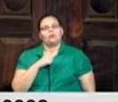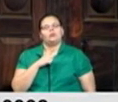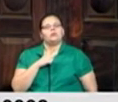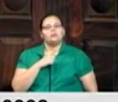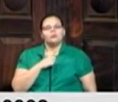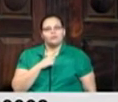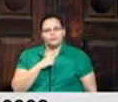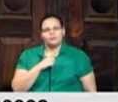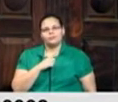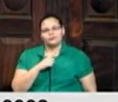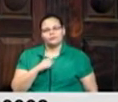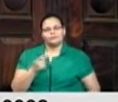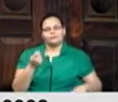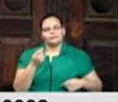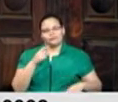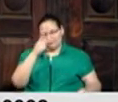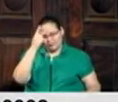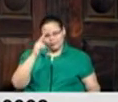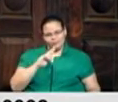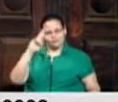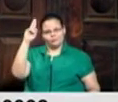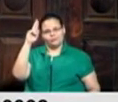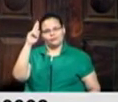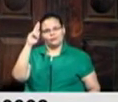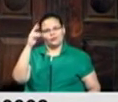gestores éticos,